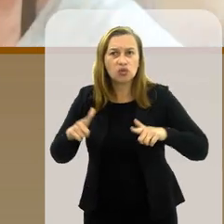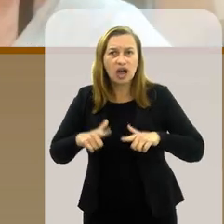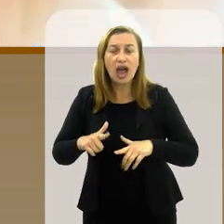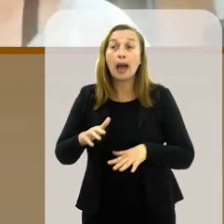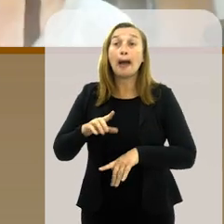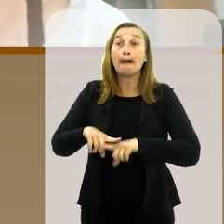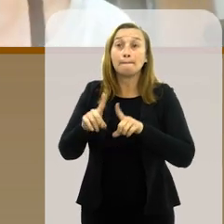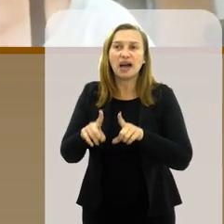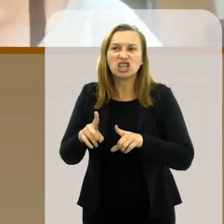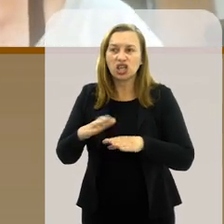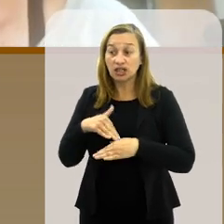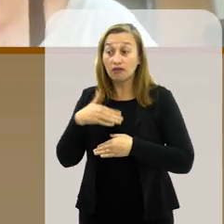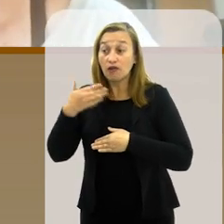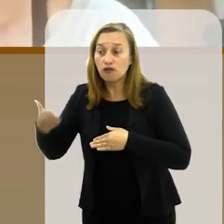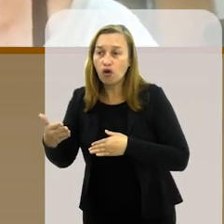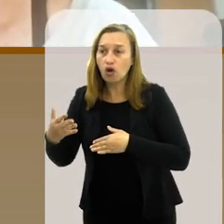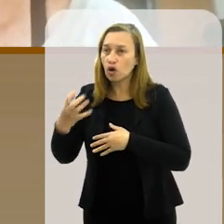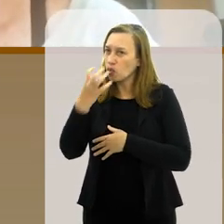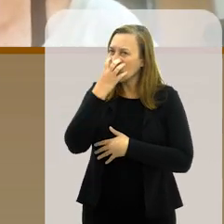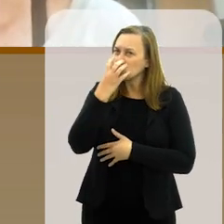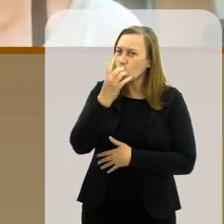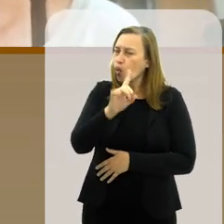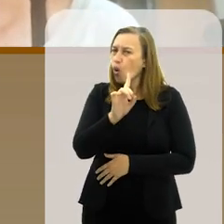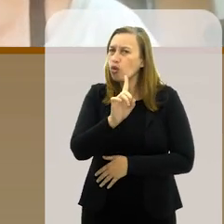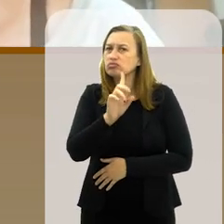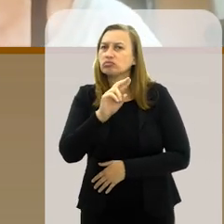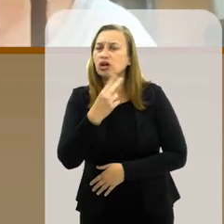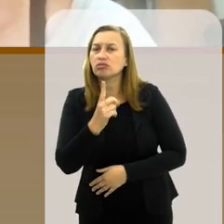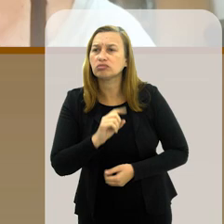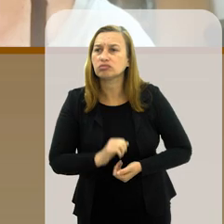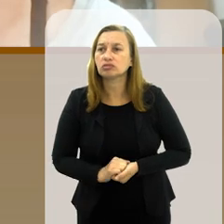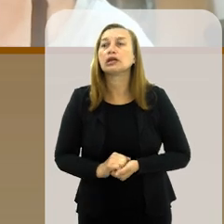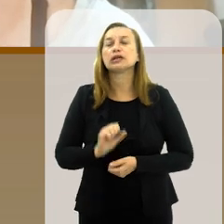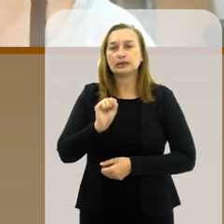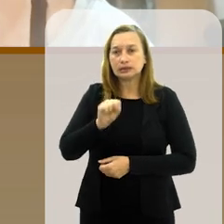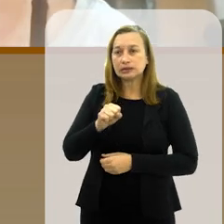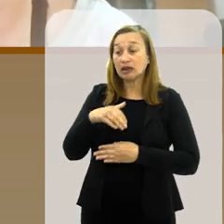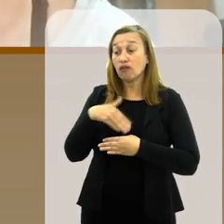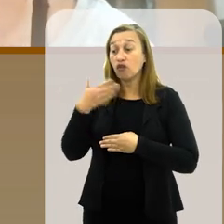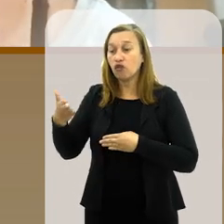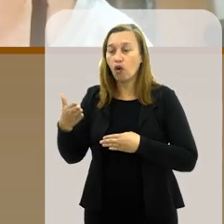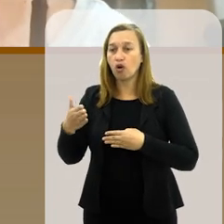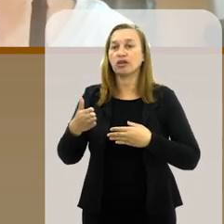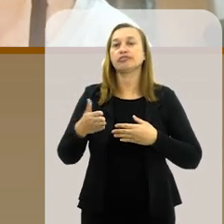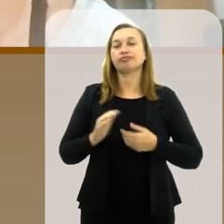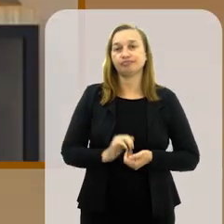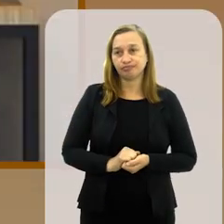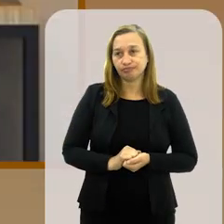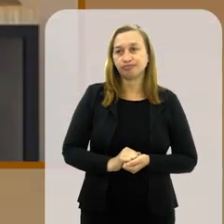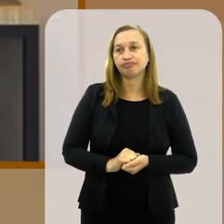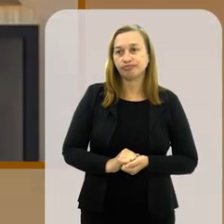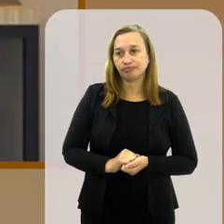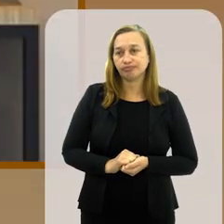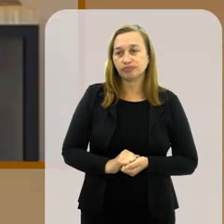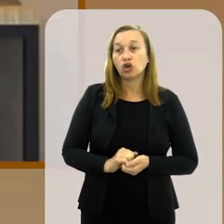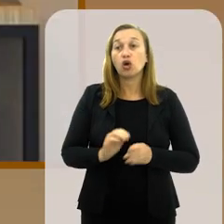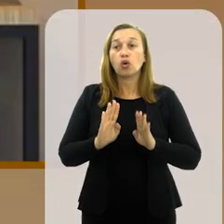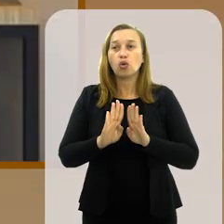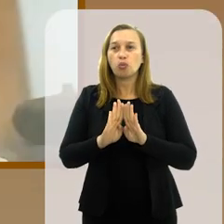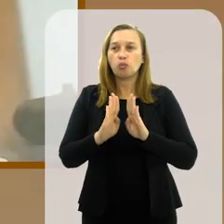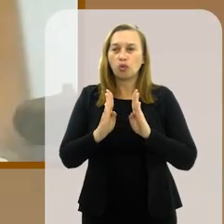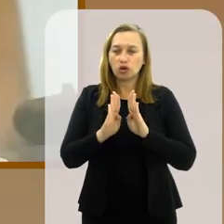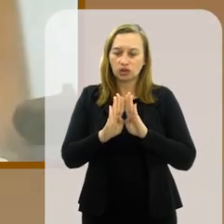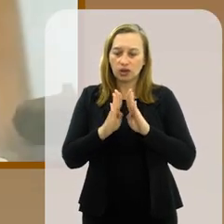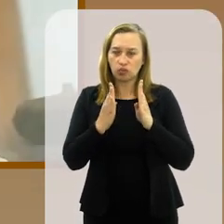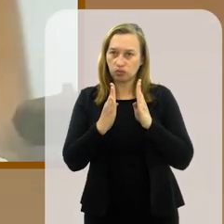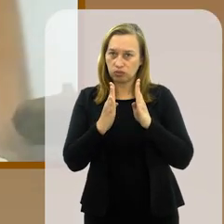muro com Mas eles muro, já né? estavam do lado de fora ou não? Do portão? Tava do lado de fora, tava do lado de fora. O